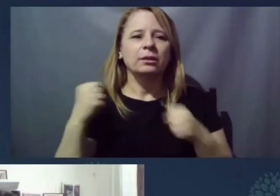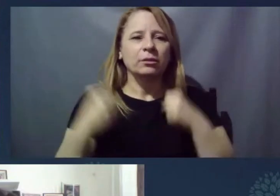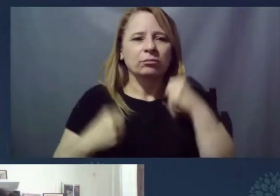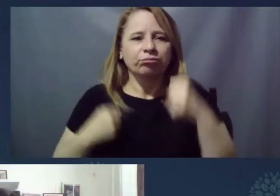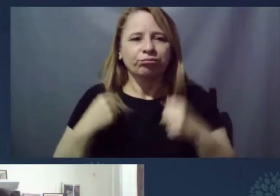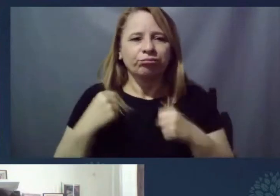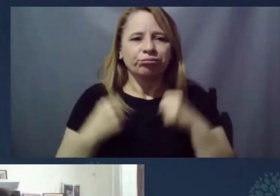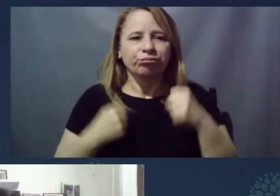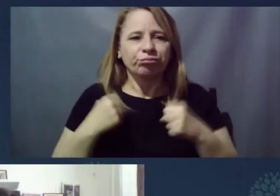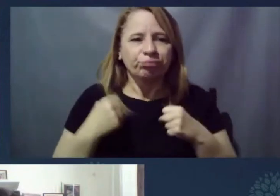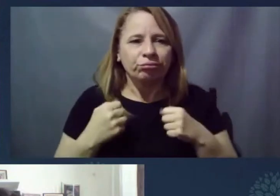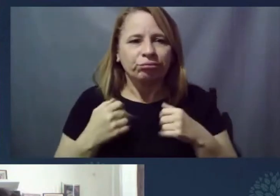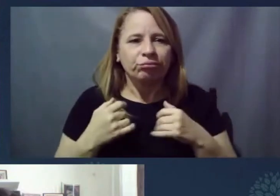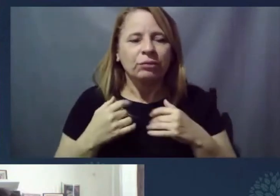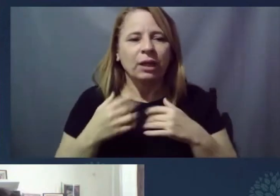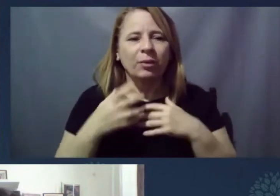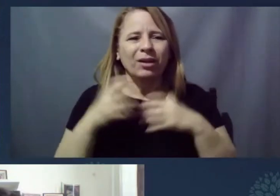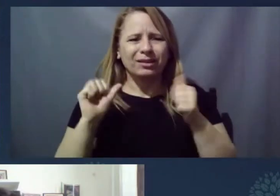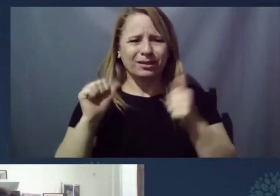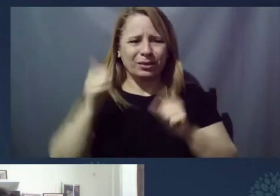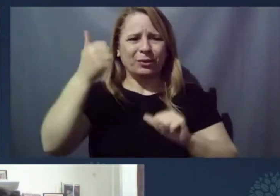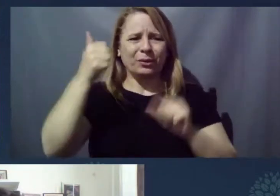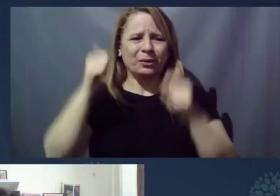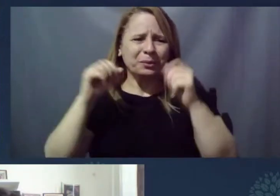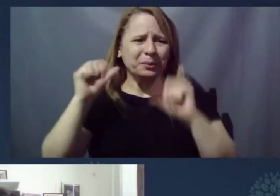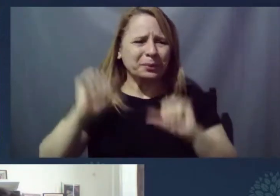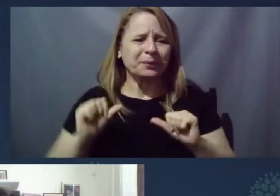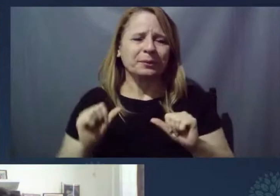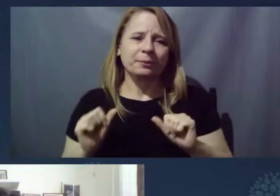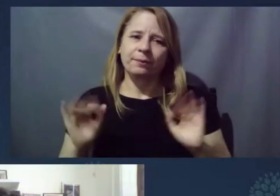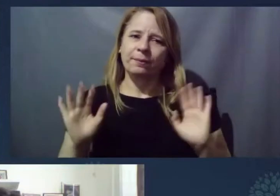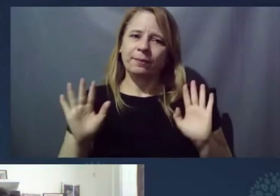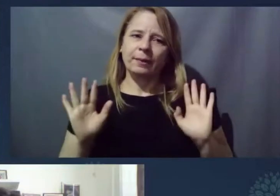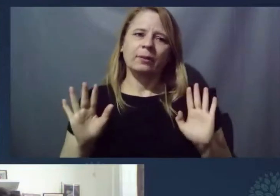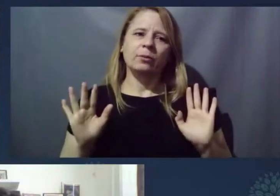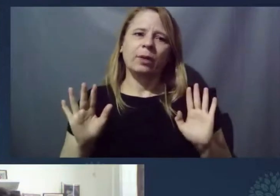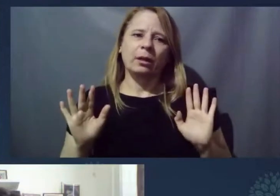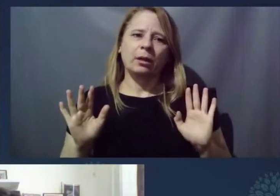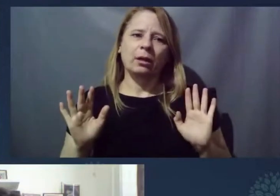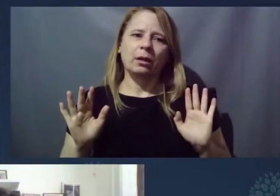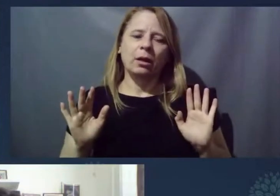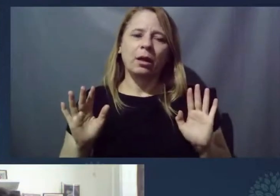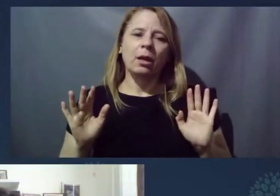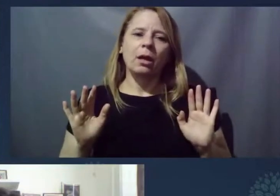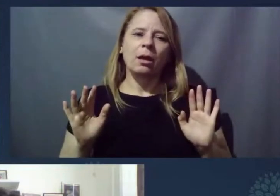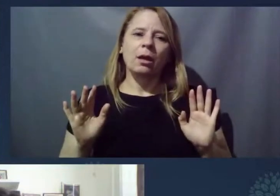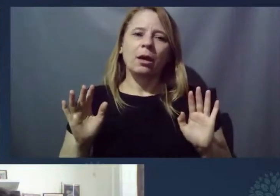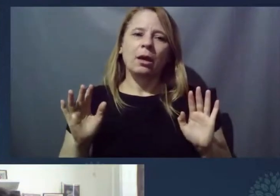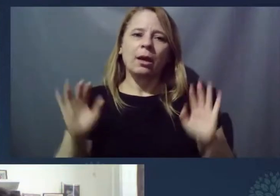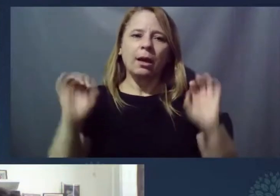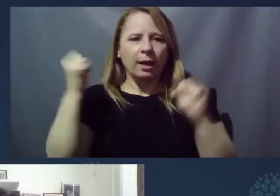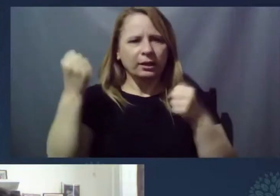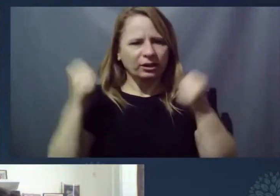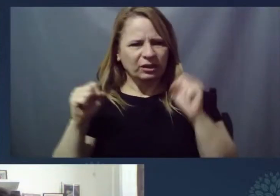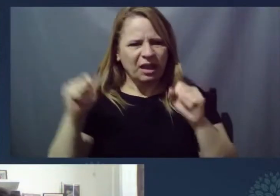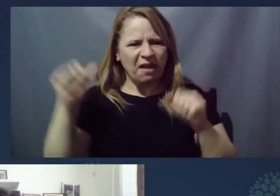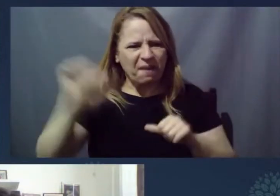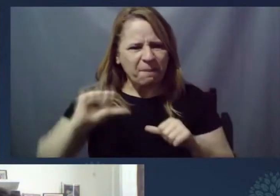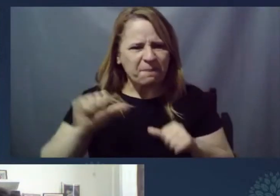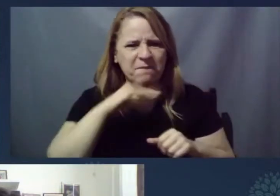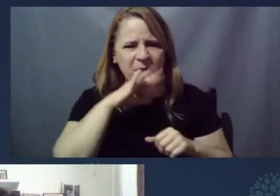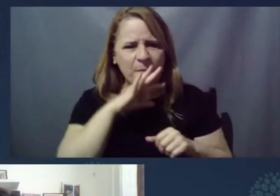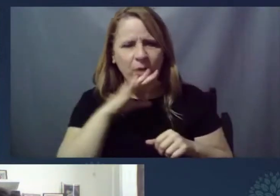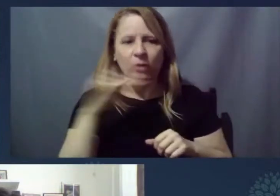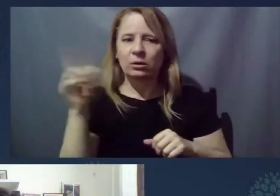asma. E vejam, isso de jeito nenhum é para passar uma imagem de que exercício faça mal para a asma. Muito pelo contrário.